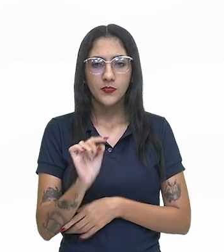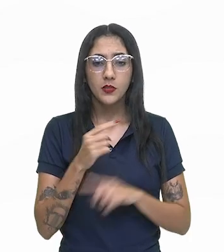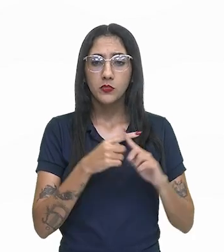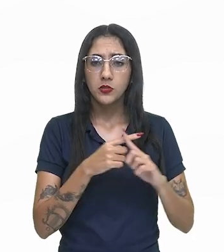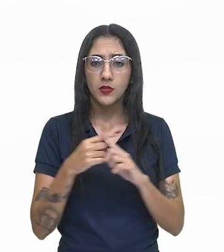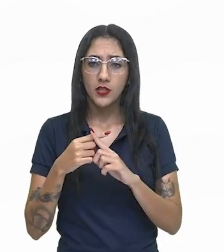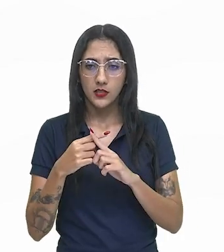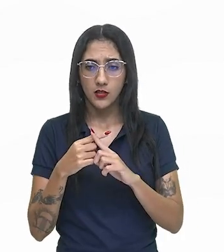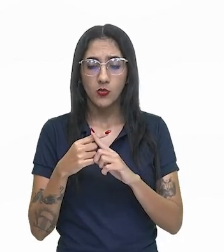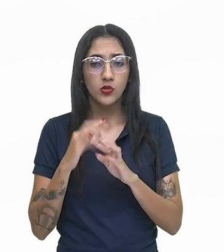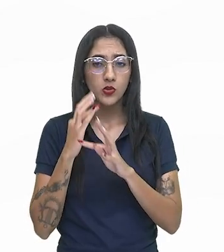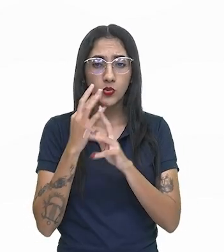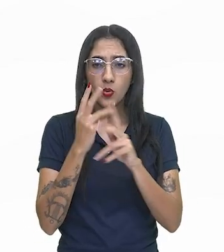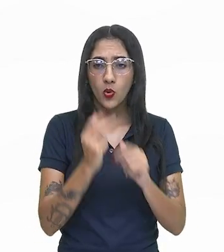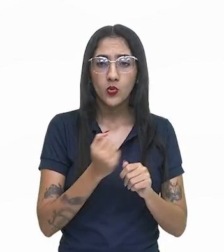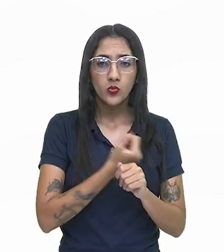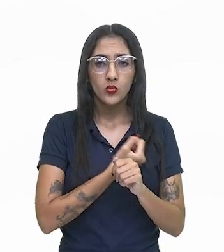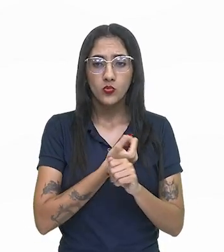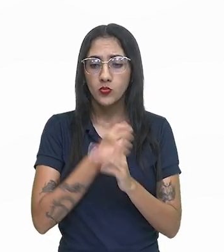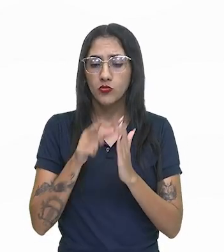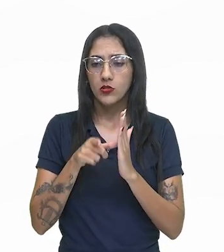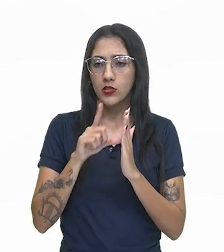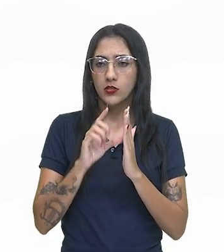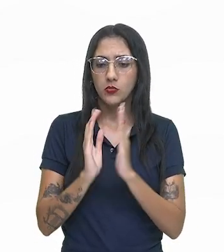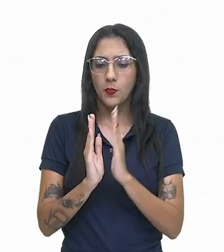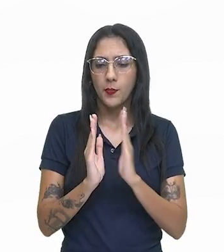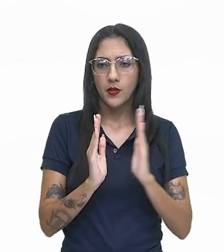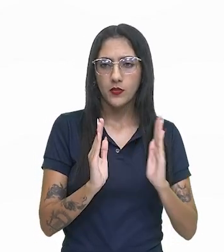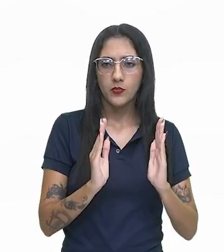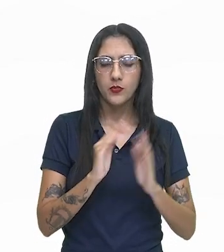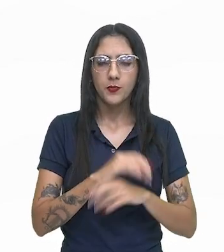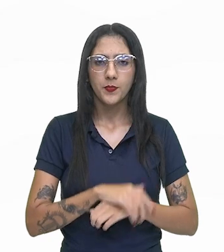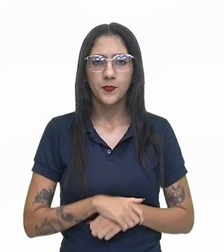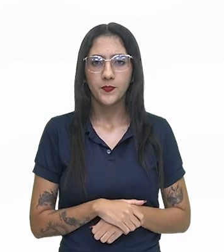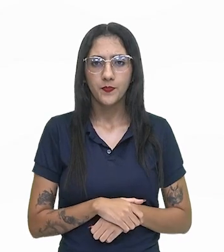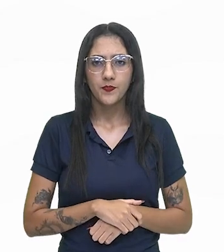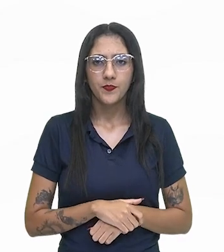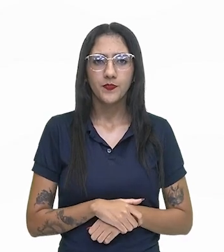até chegar ao 1, tá? E aí nós temos uma pequena